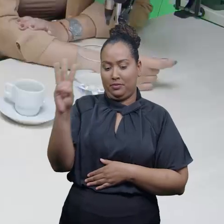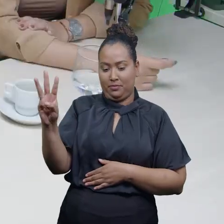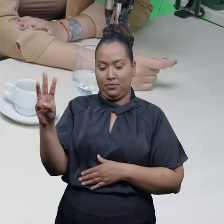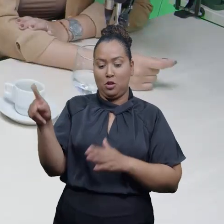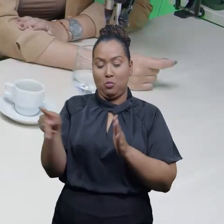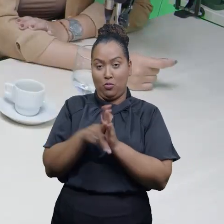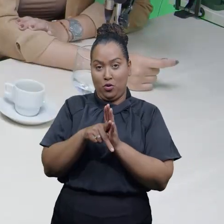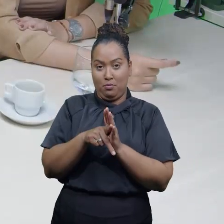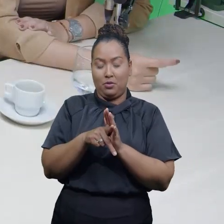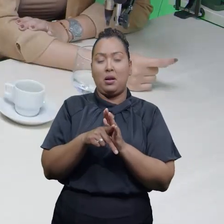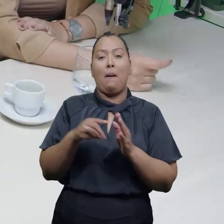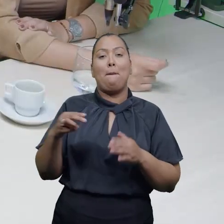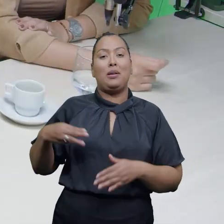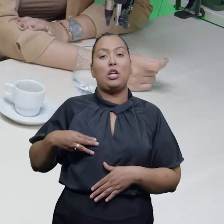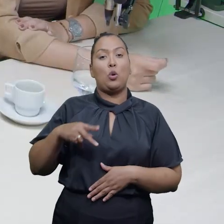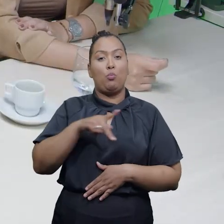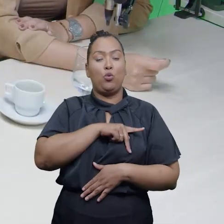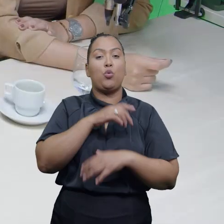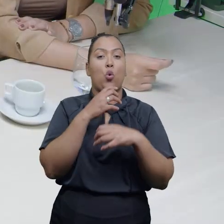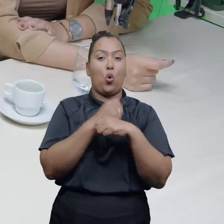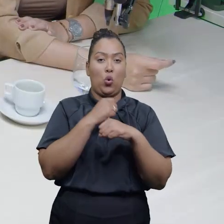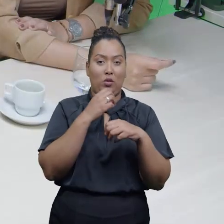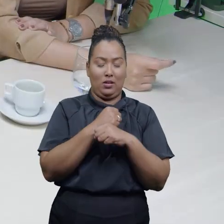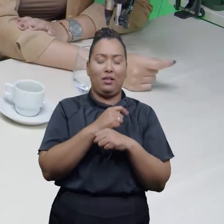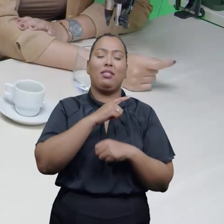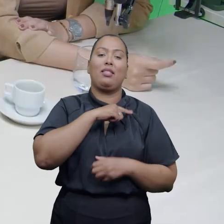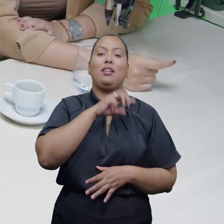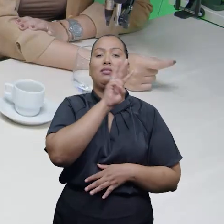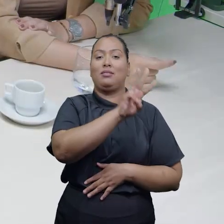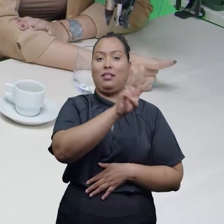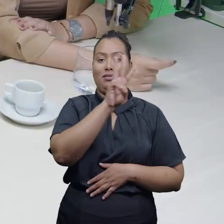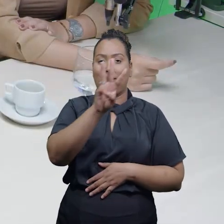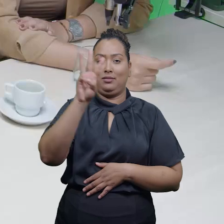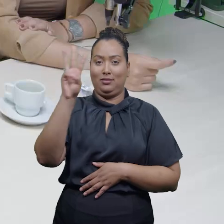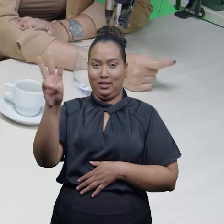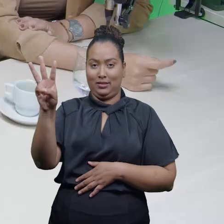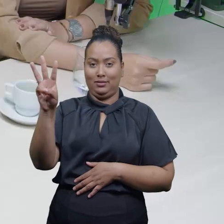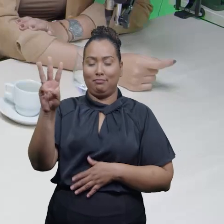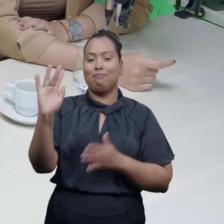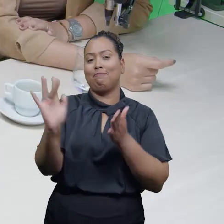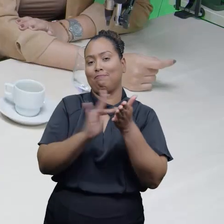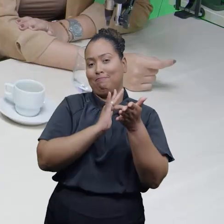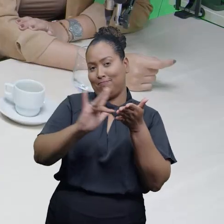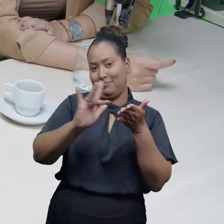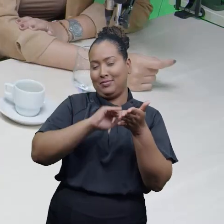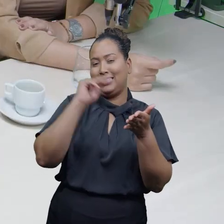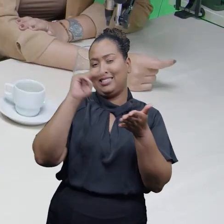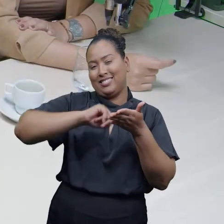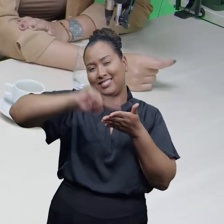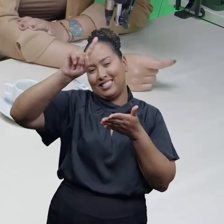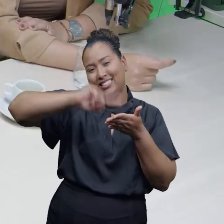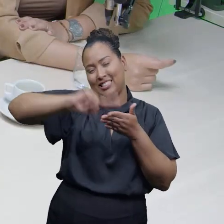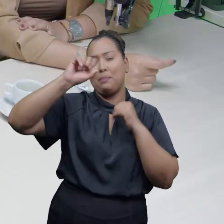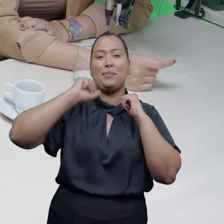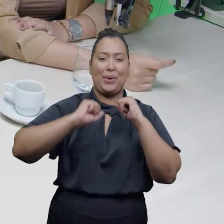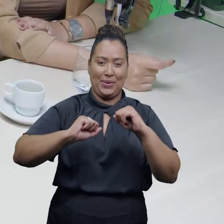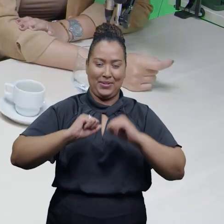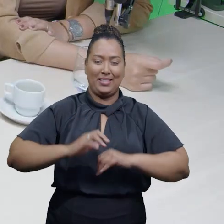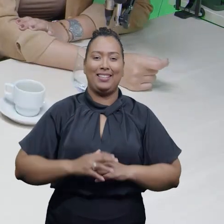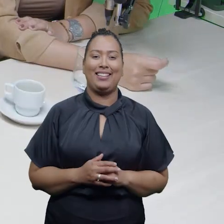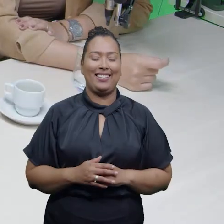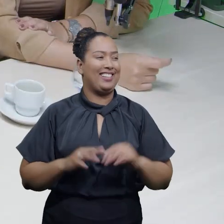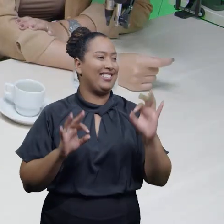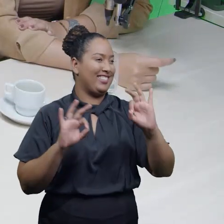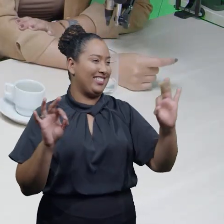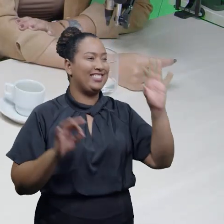site do Ministério Público de Contas, né? Tem ela disponível lá na versão digital também para poder